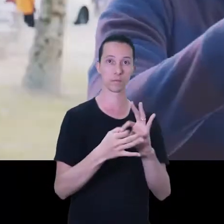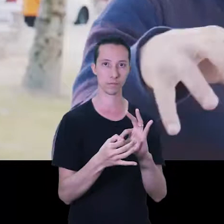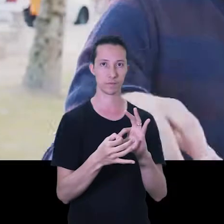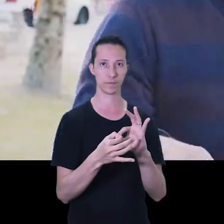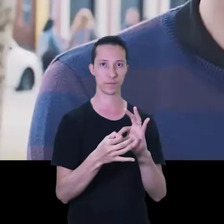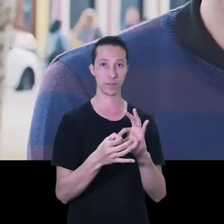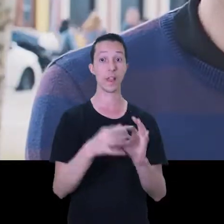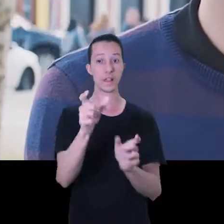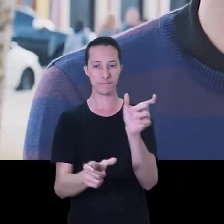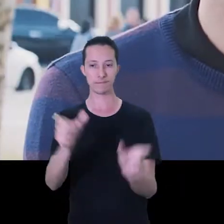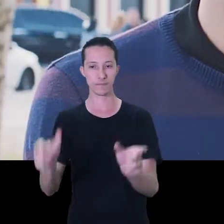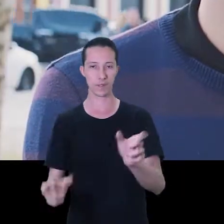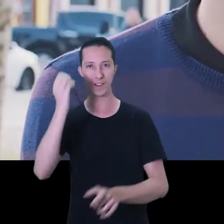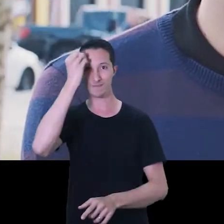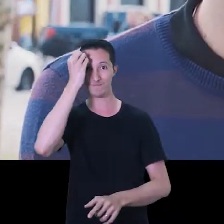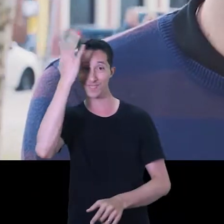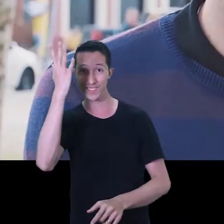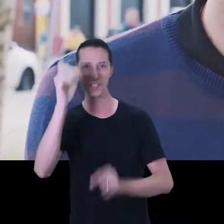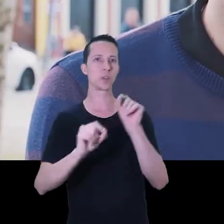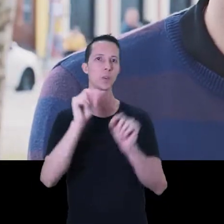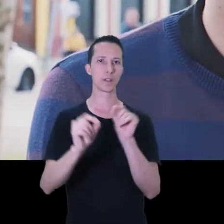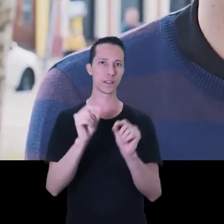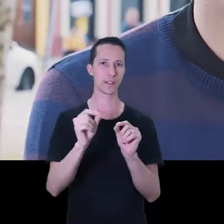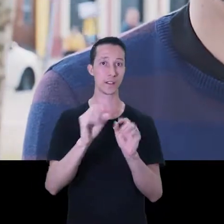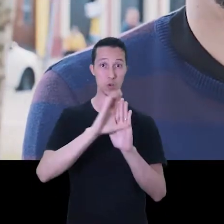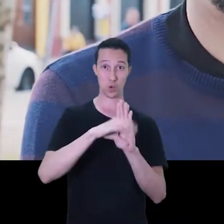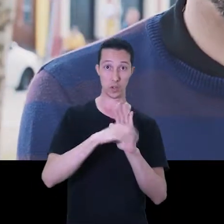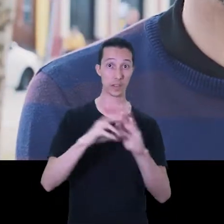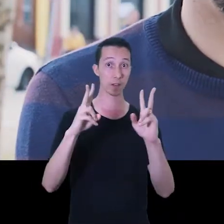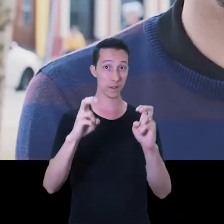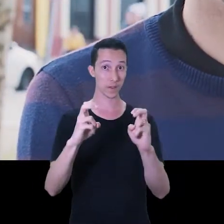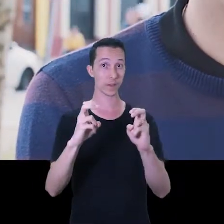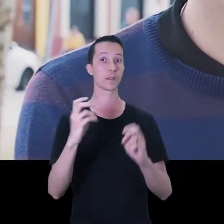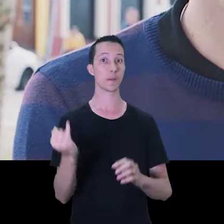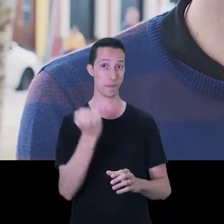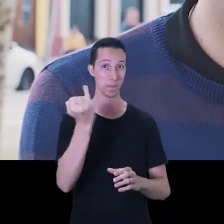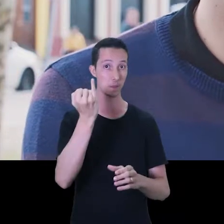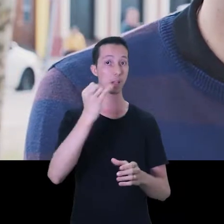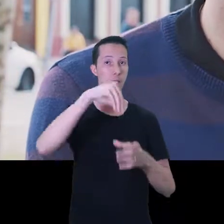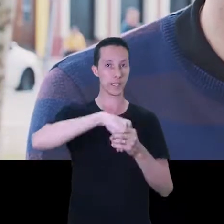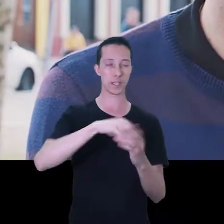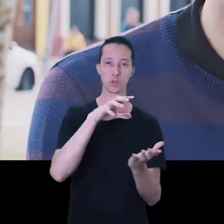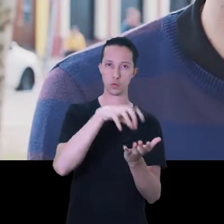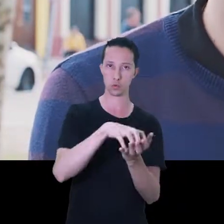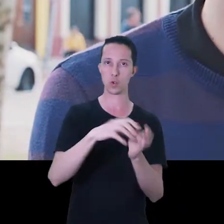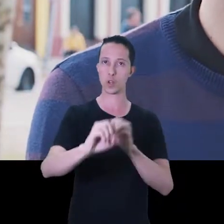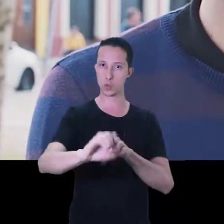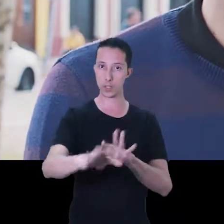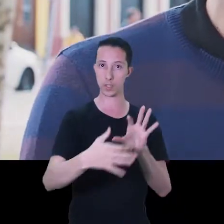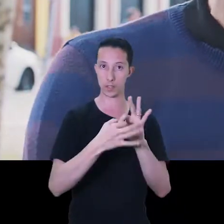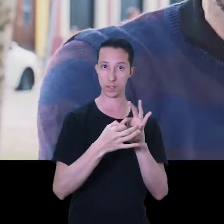partes de um território. E aí as pessoas acabam deixando de lado, que eu acho que é alguma coisa que define um pouco esse conceito de território